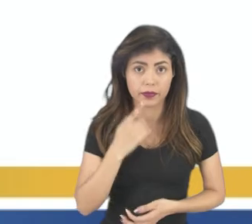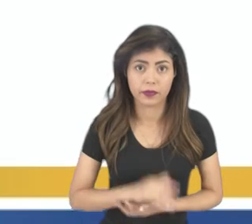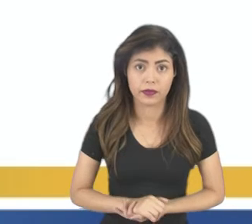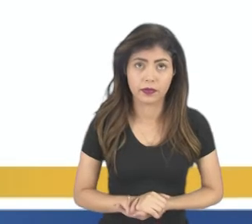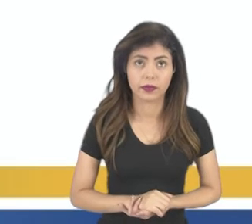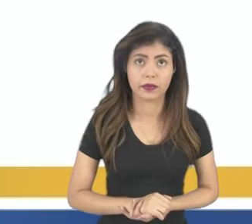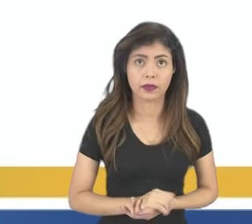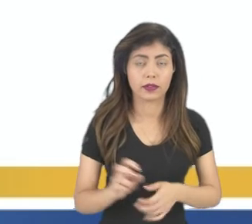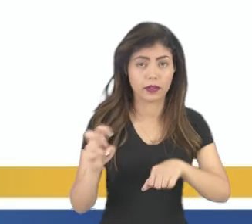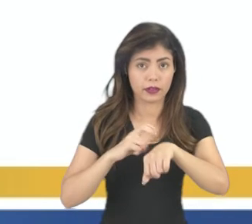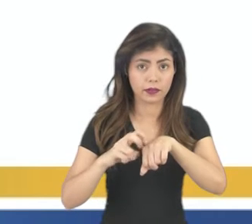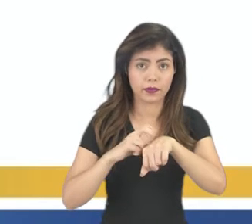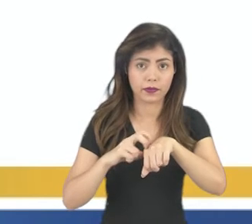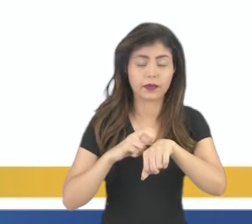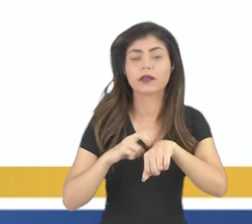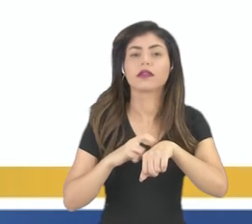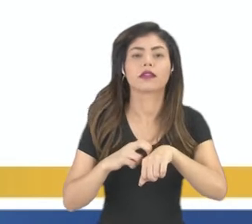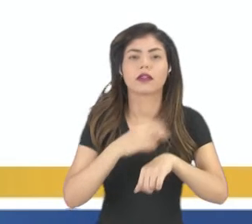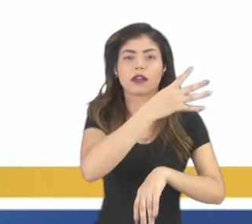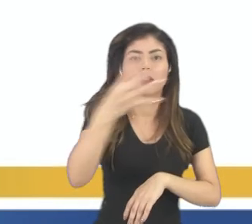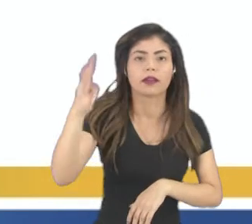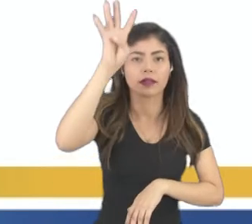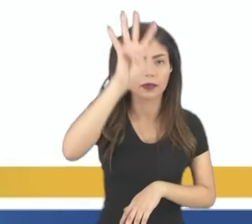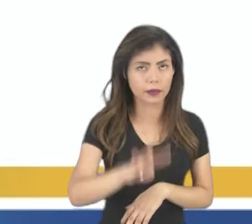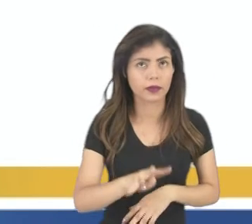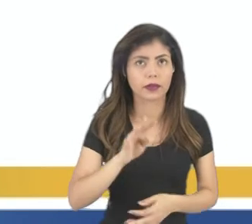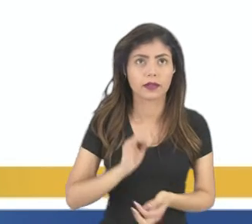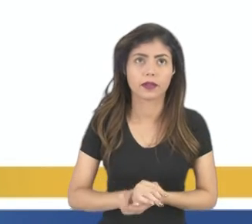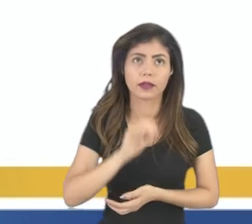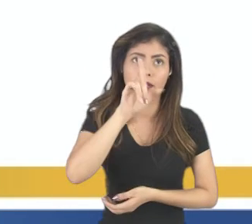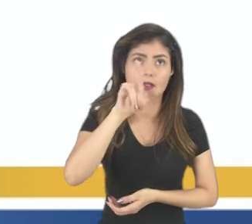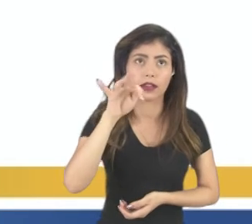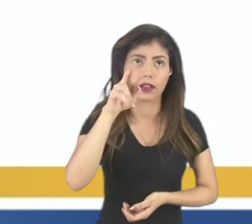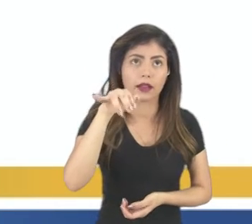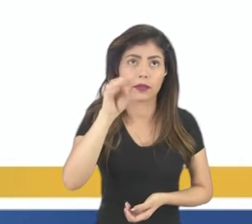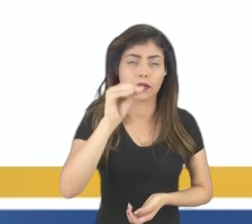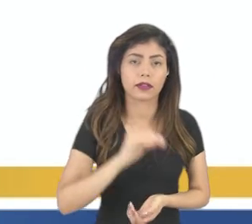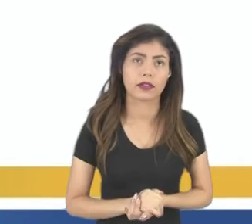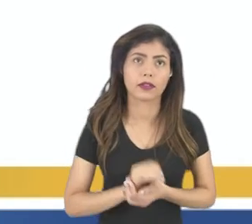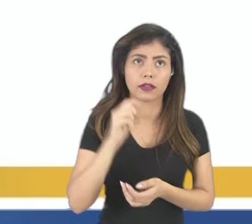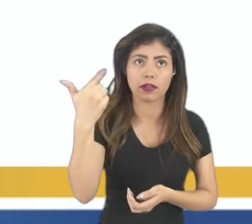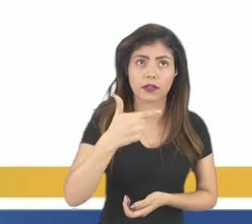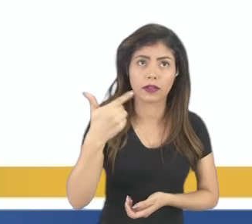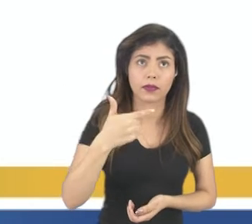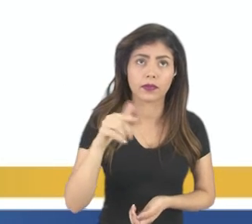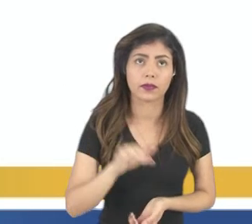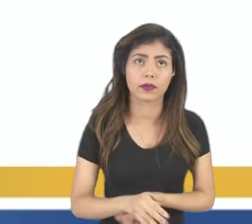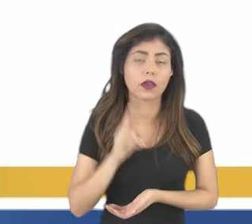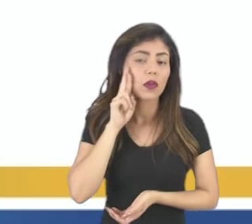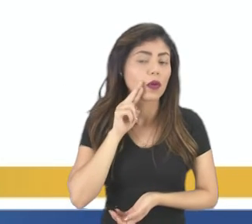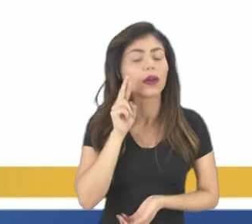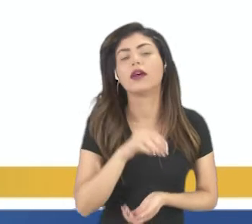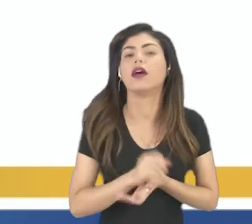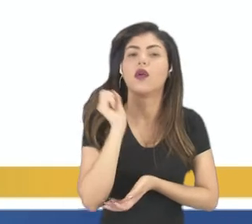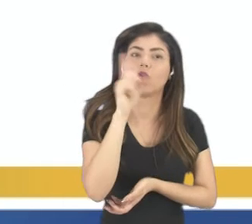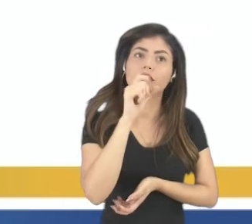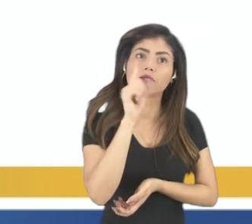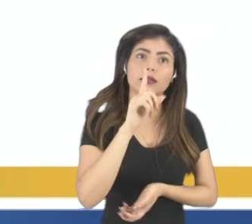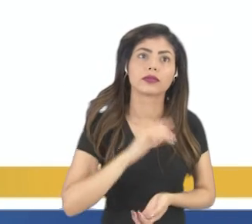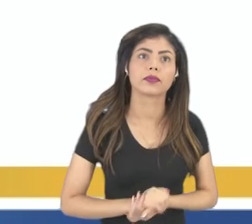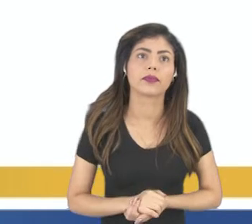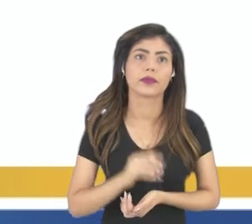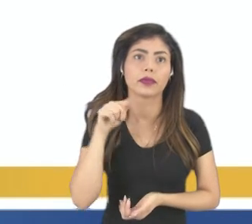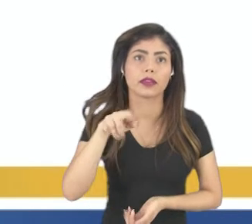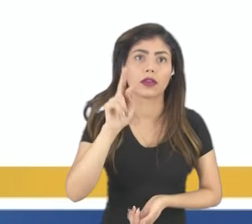Os Verdes que a primeira que tá na tabela aí são os léptons o segundo são os bolsos da cor rosa e o azul são os